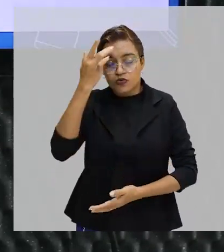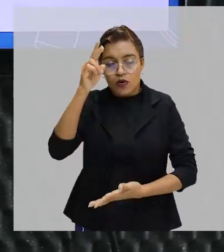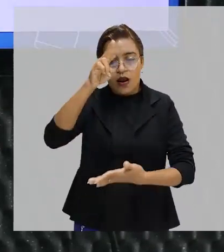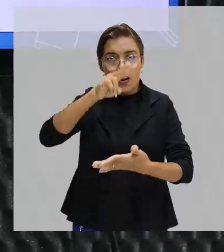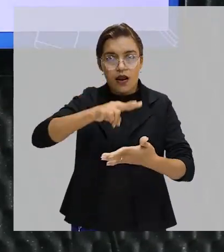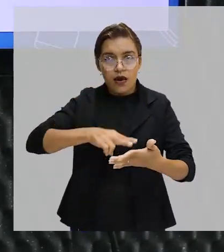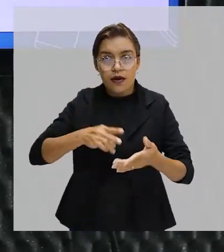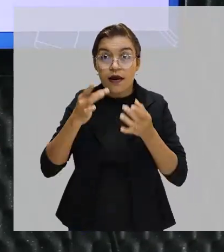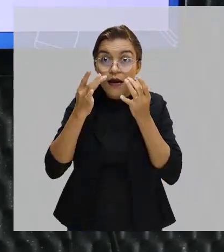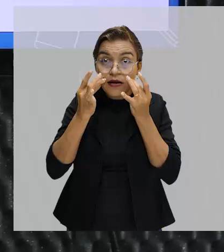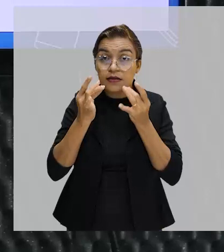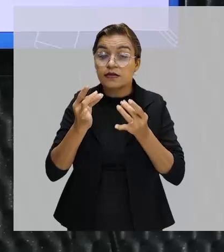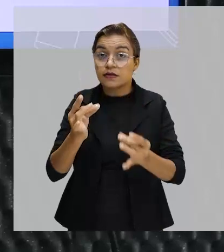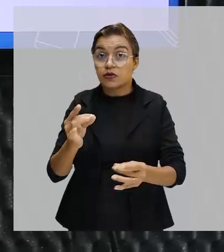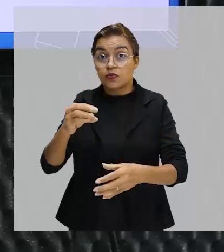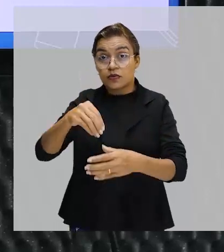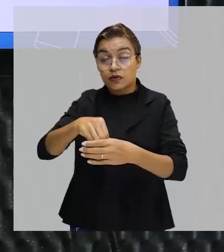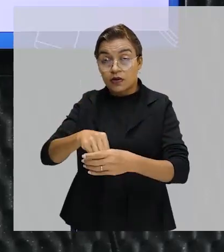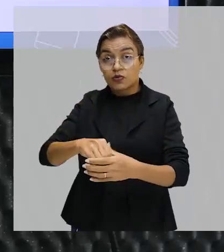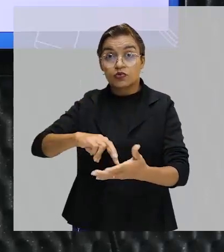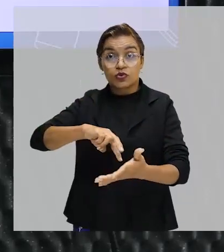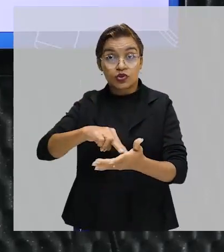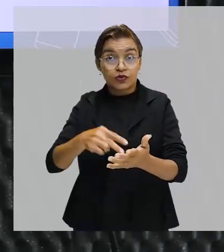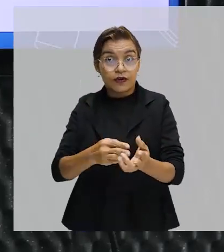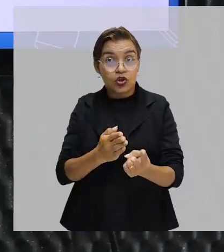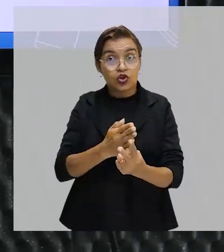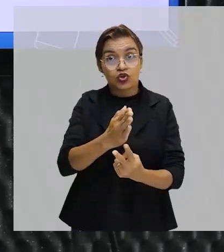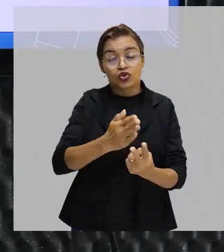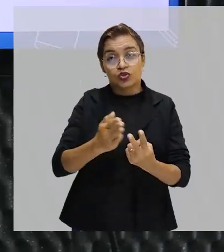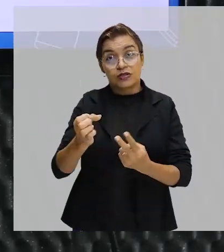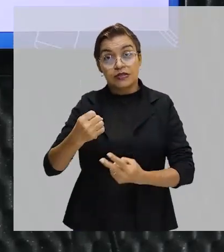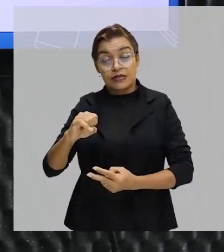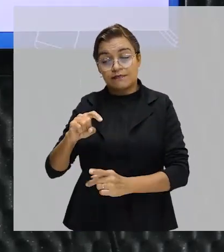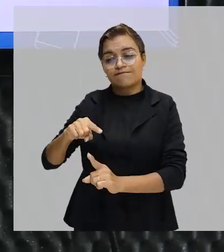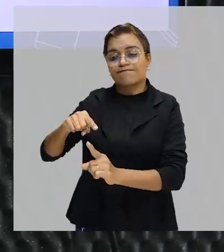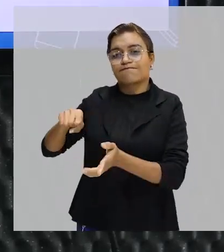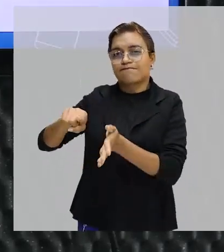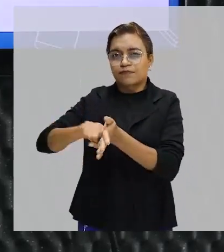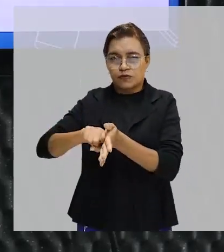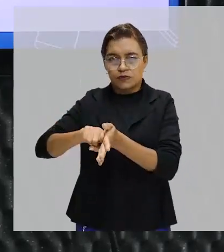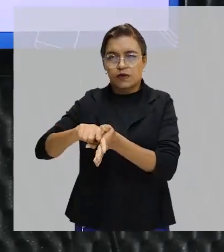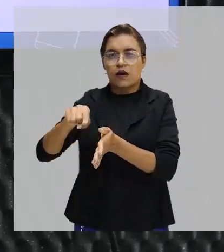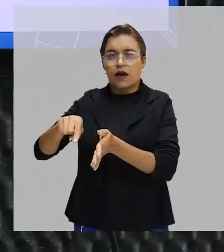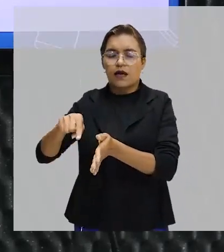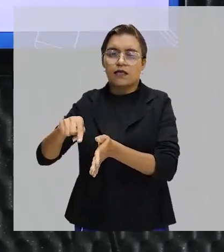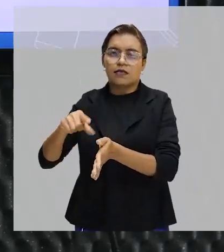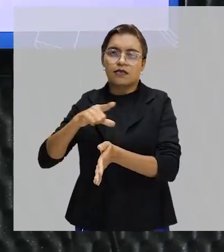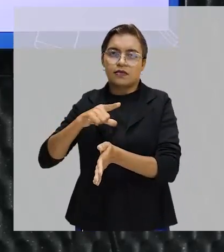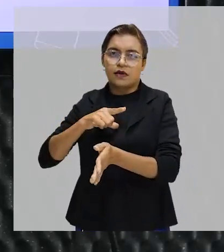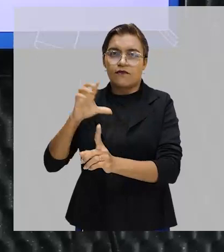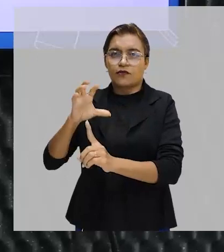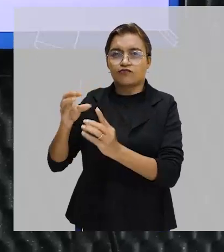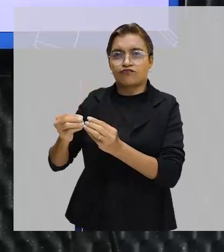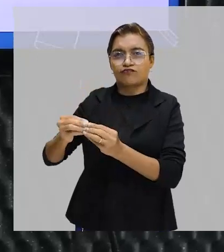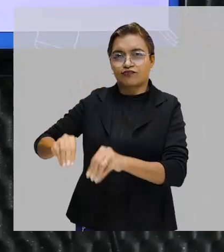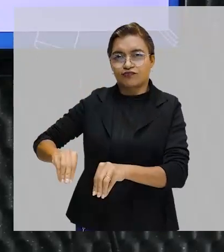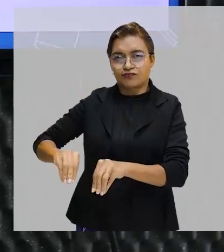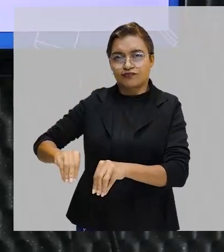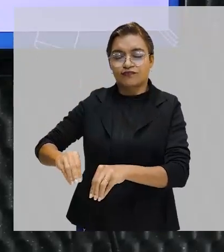justamente dentro dessa ambiguidade. E quando é negativo, é totalmente prejudicial, como nós vamos ver a seguir.